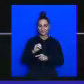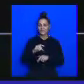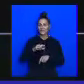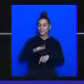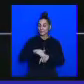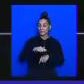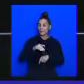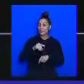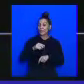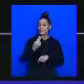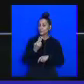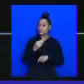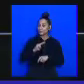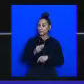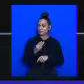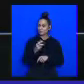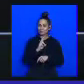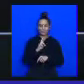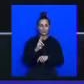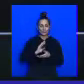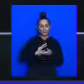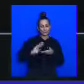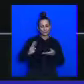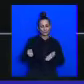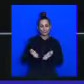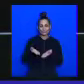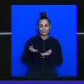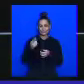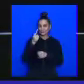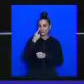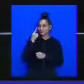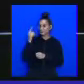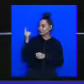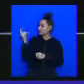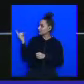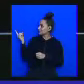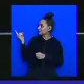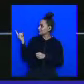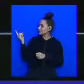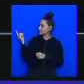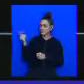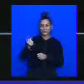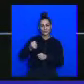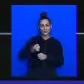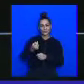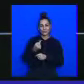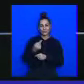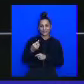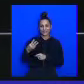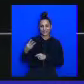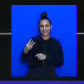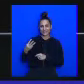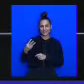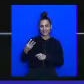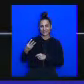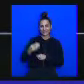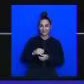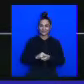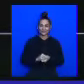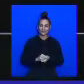Tem mais de R$2 milhões no prêmio de hoje. E esse é o número 13.